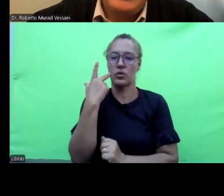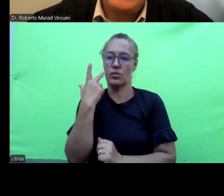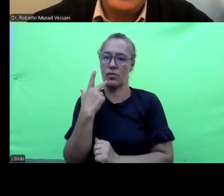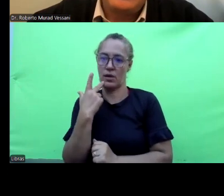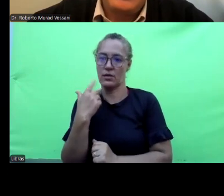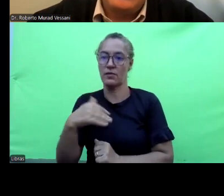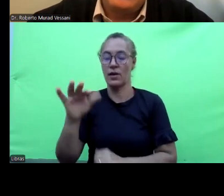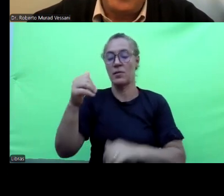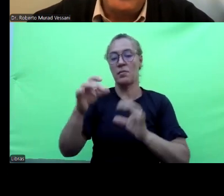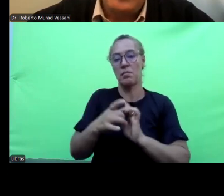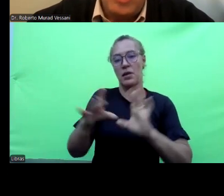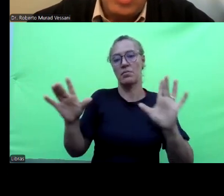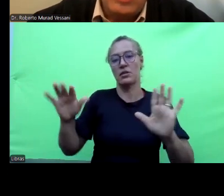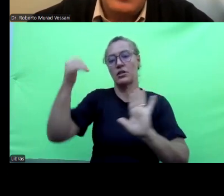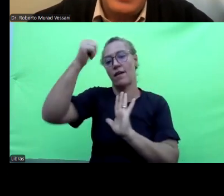a avaliação.